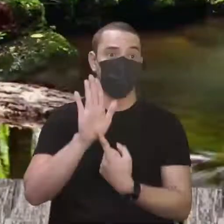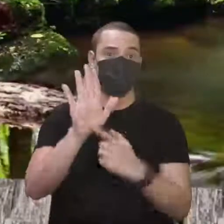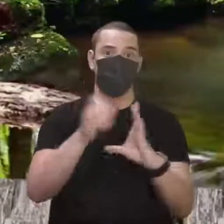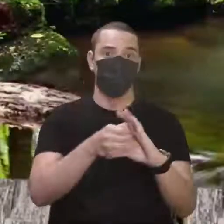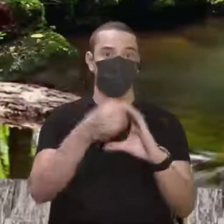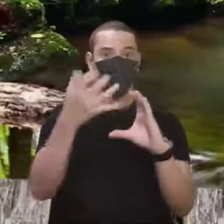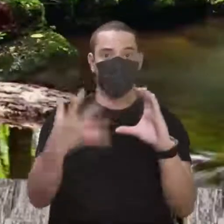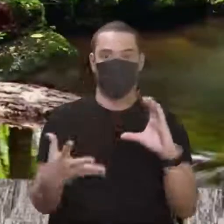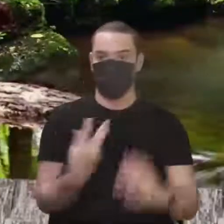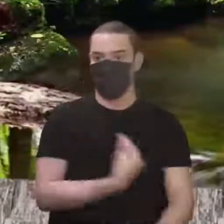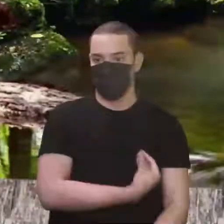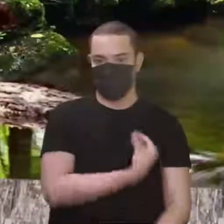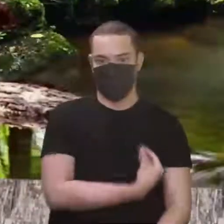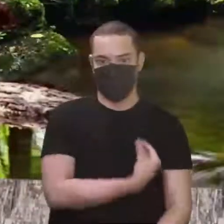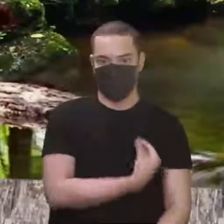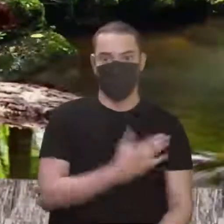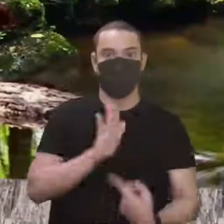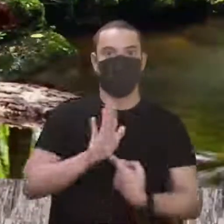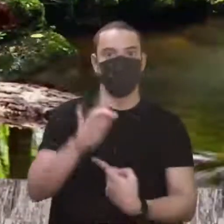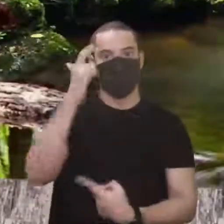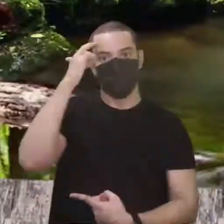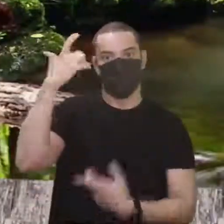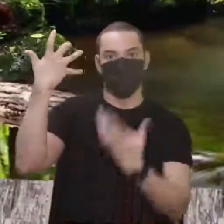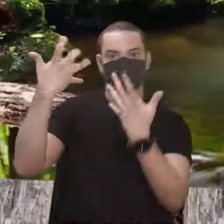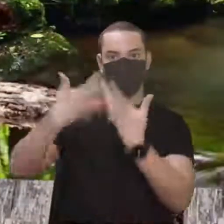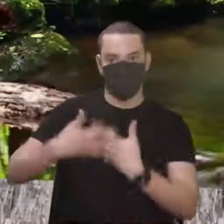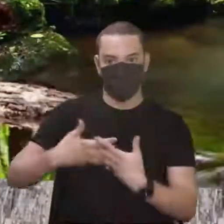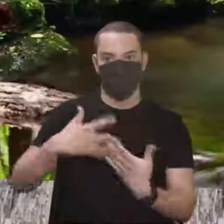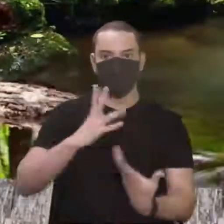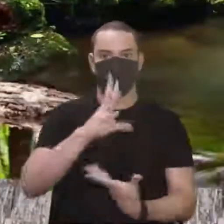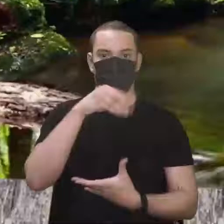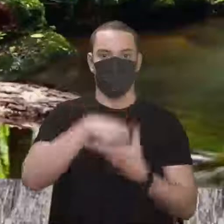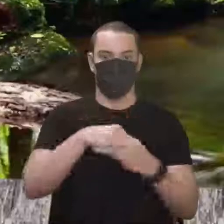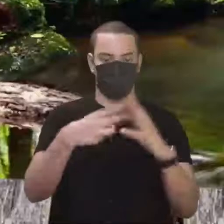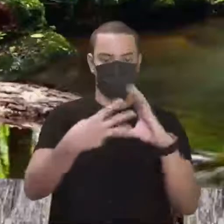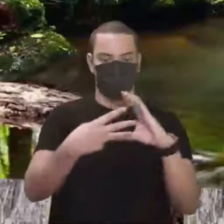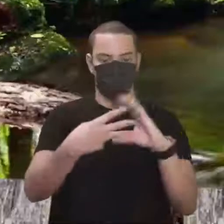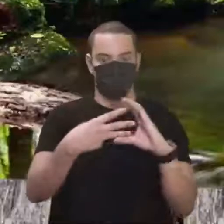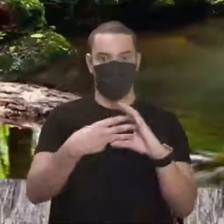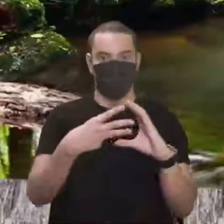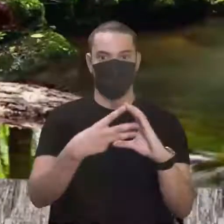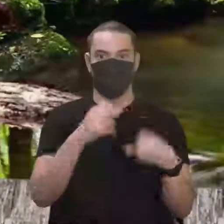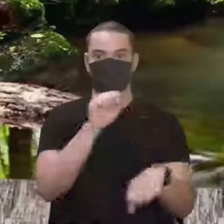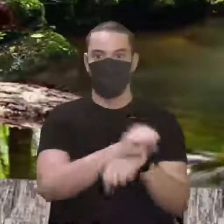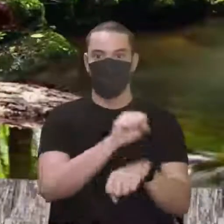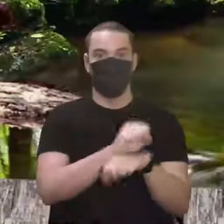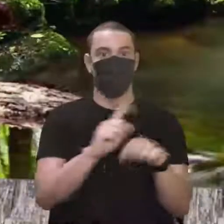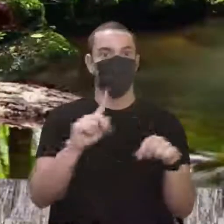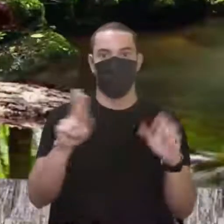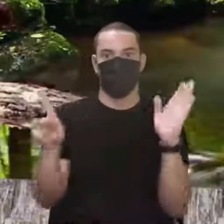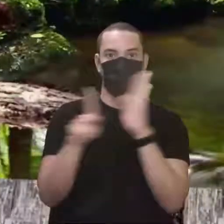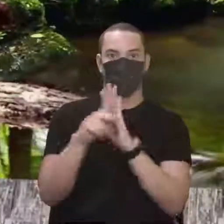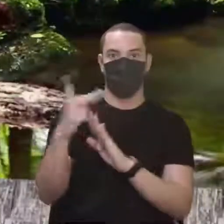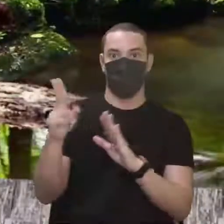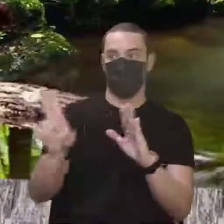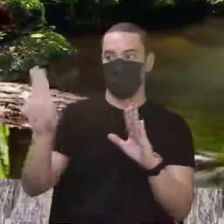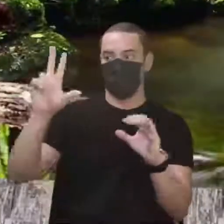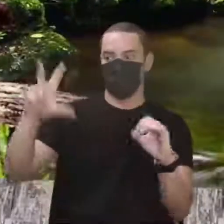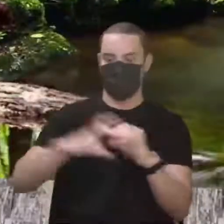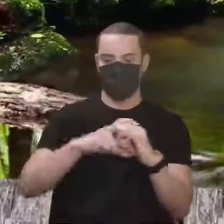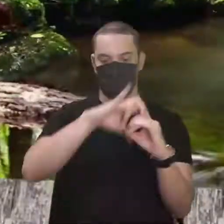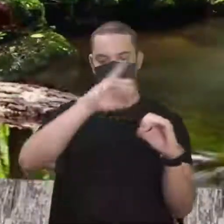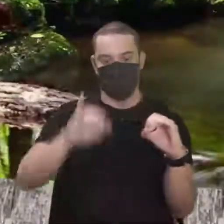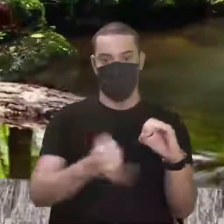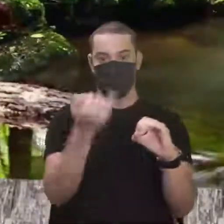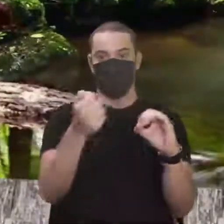ser vivo. Eles apresentam metabolismo, né? Dentro de uma célula que está parasitando. Não é metabolismo próprio deles, tá bom?